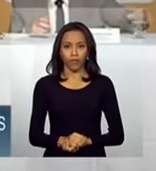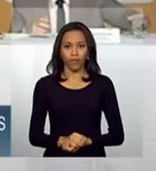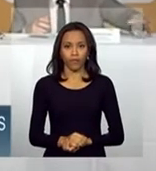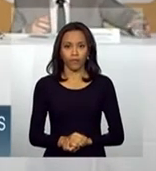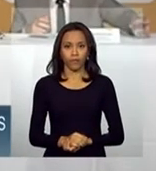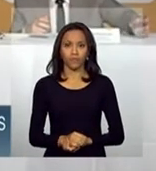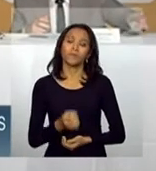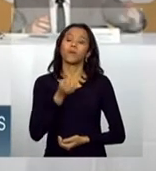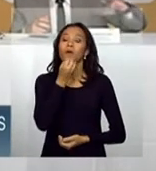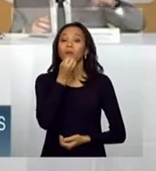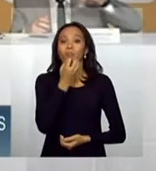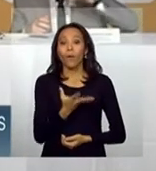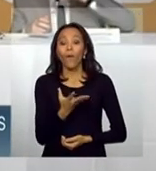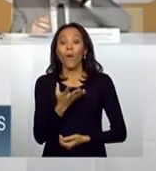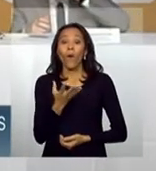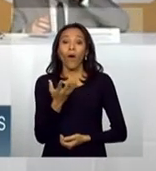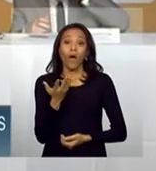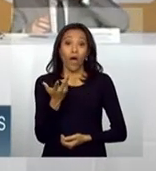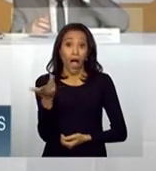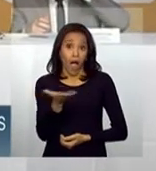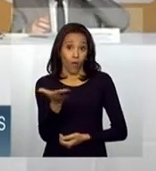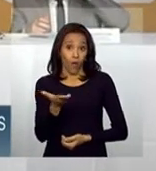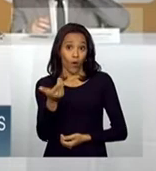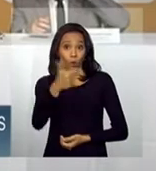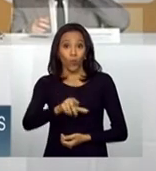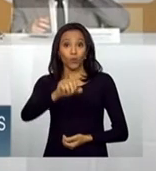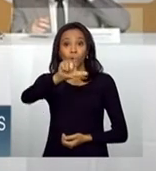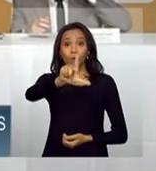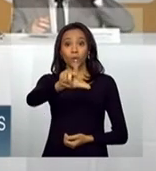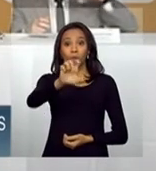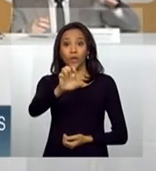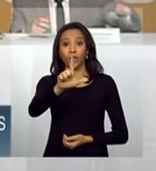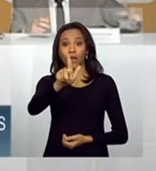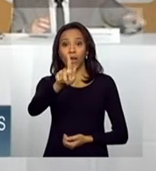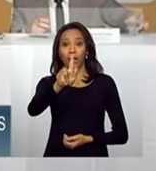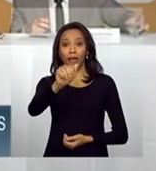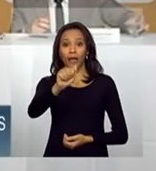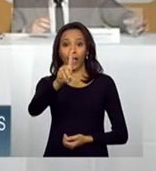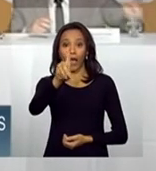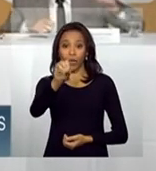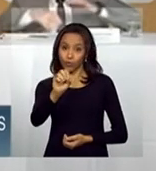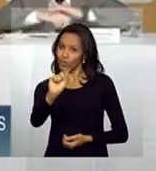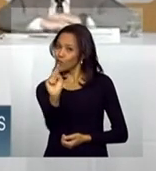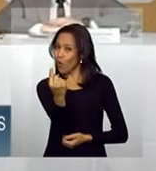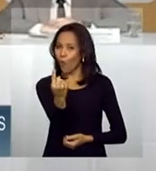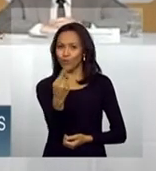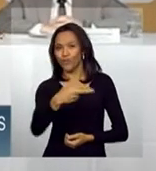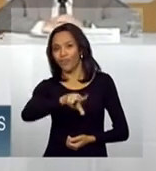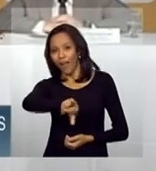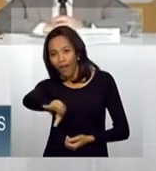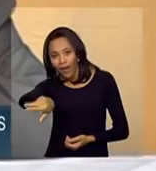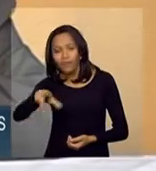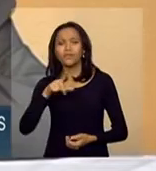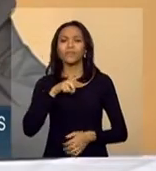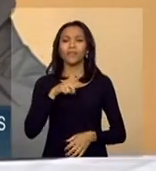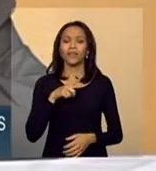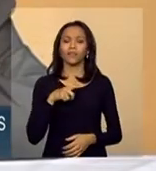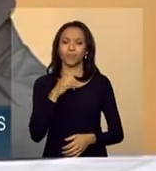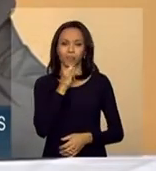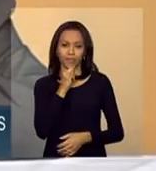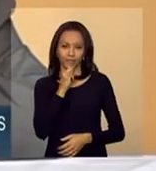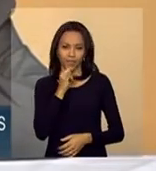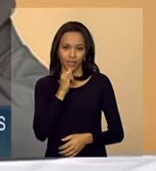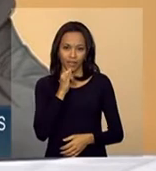Bom, com relação à questão dos legados, né, porque não é só um legado, quer dizer, nós temos um legado que vamos chamar